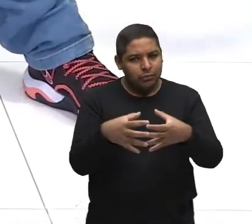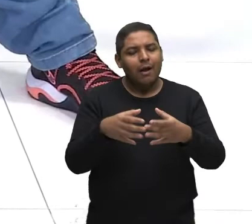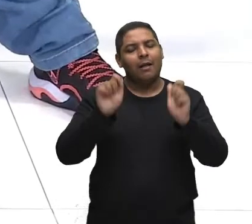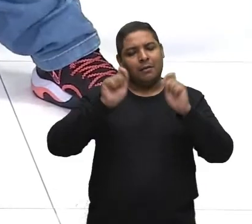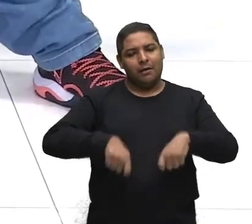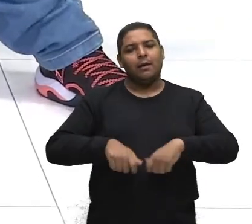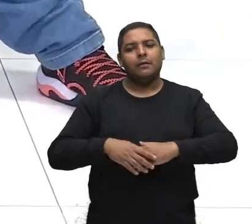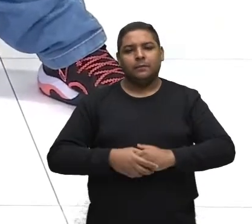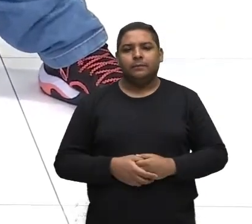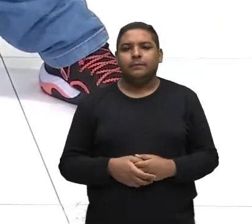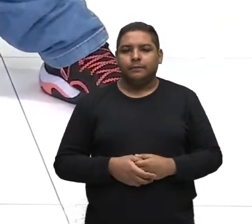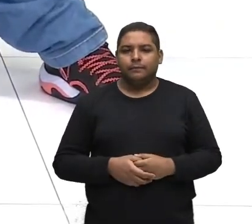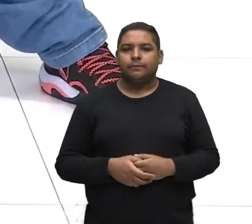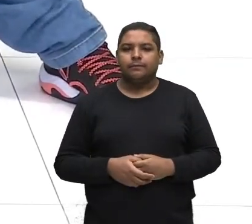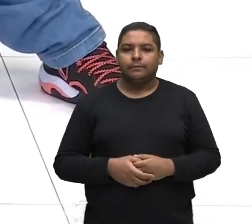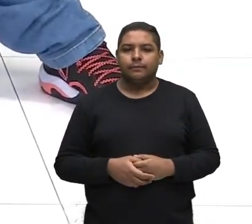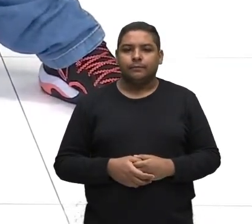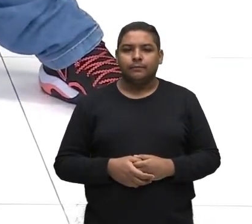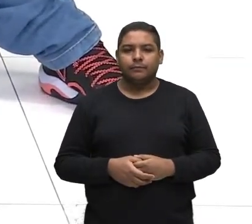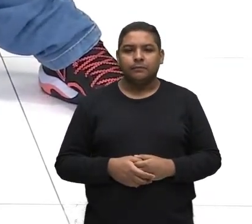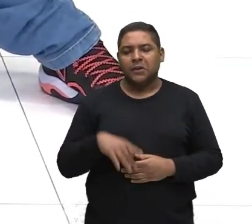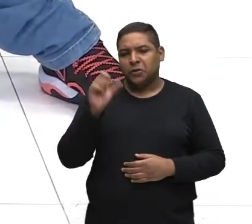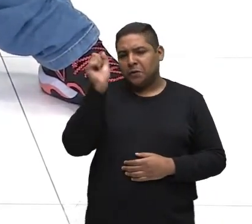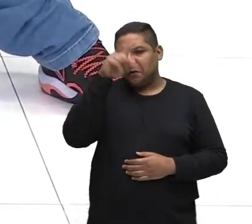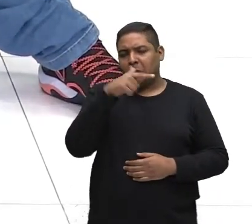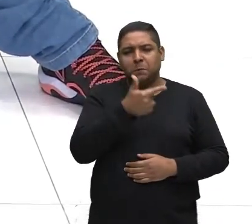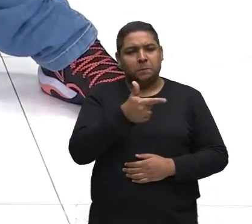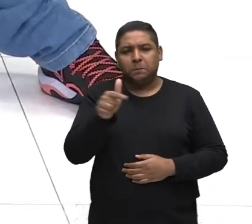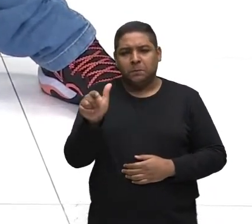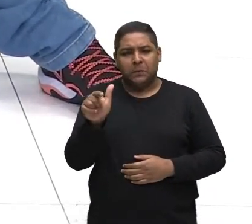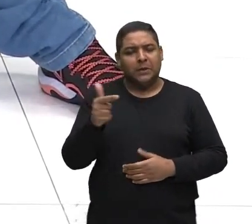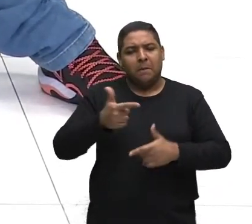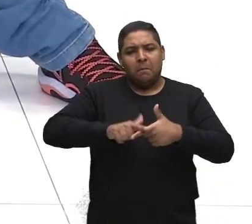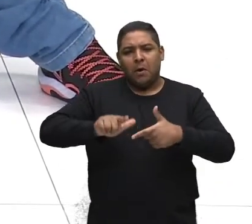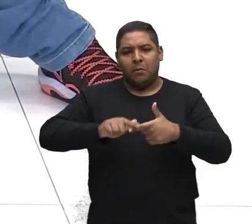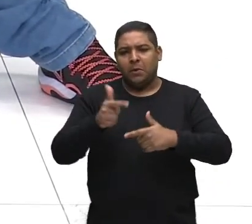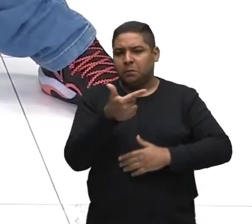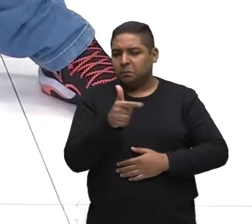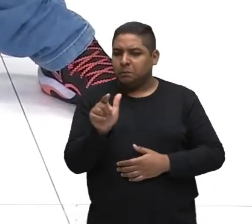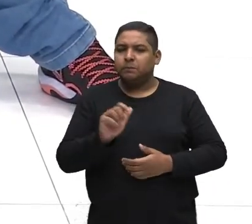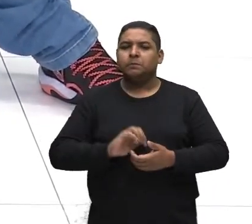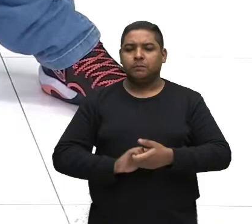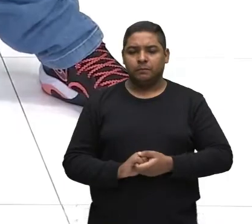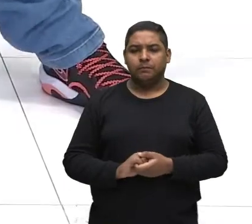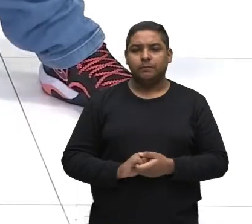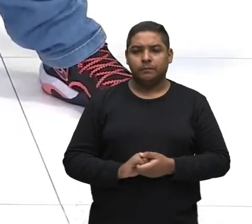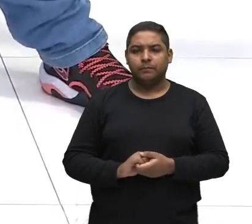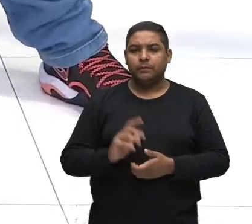ok? Sem dificuldades, sem problemas. Fica um pouquinho em cada